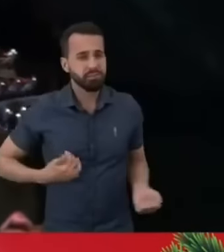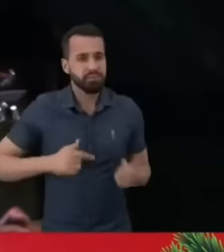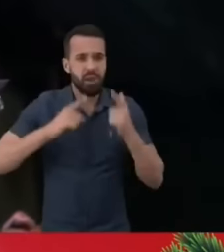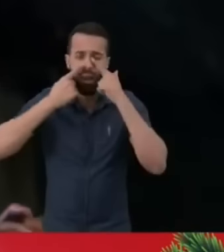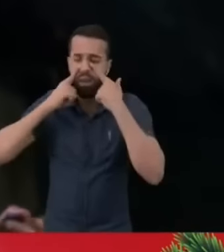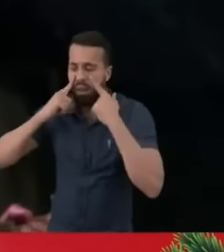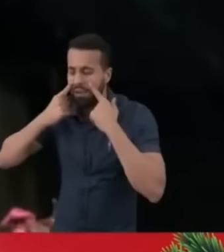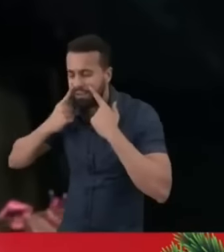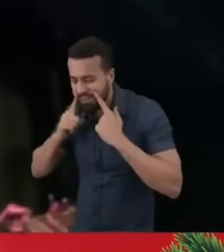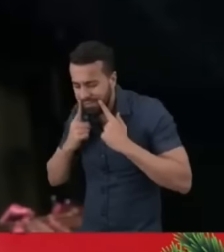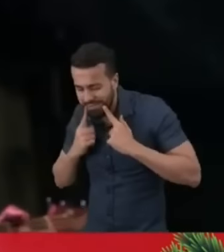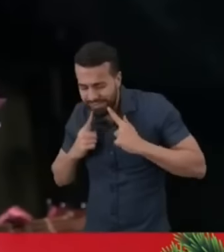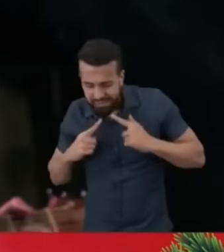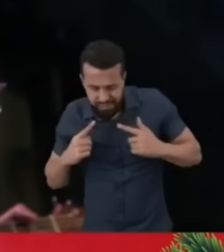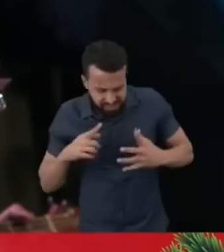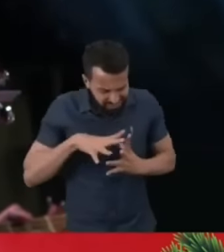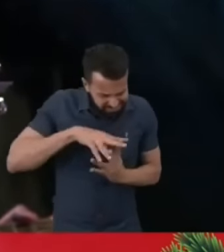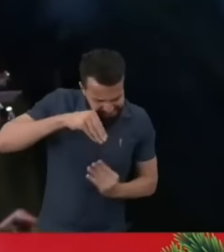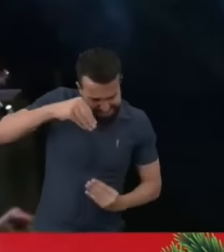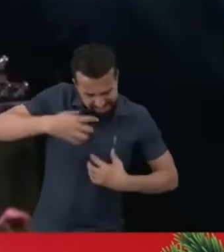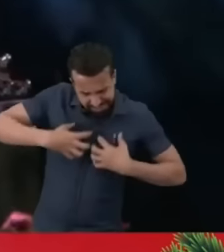Lágrimas,